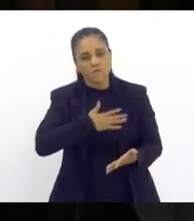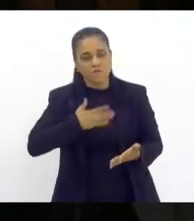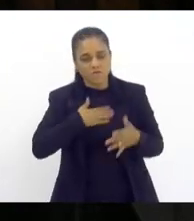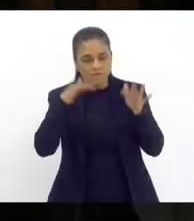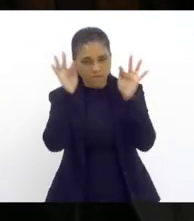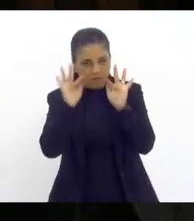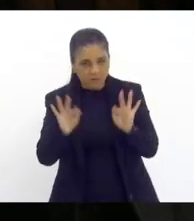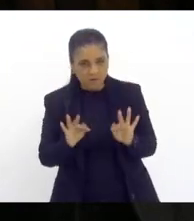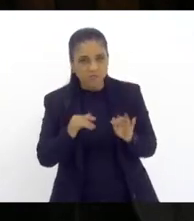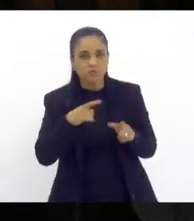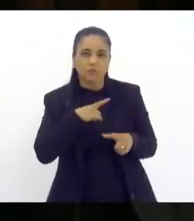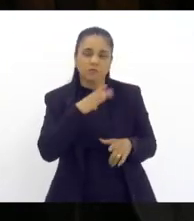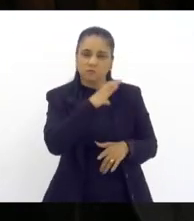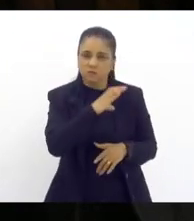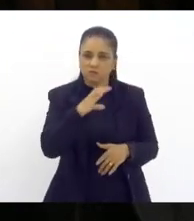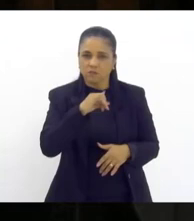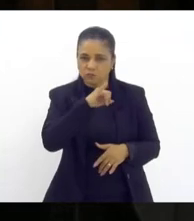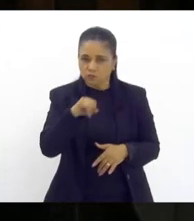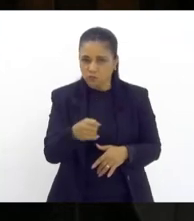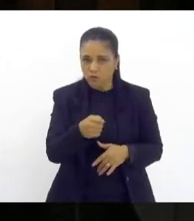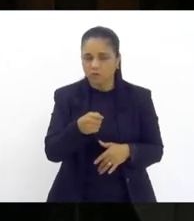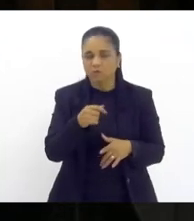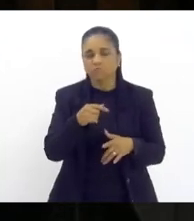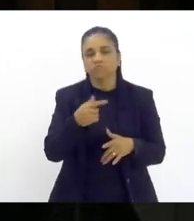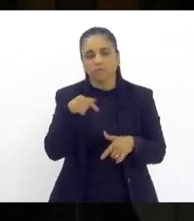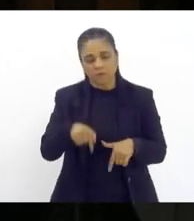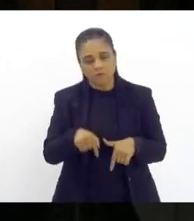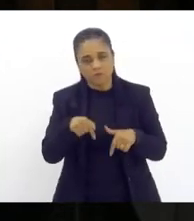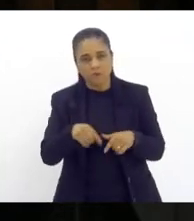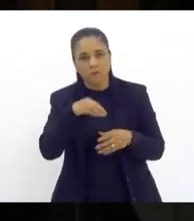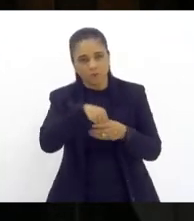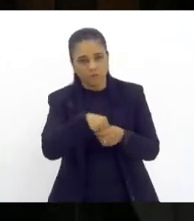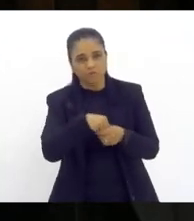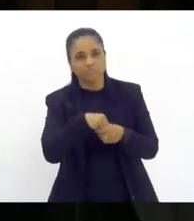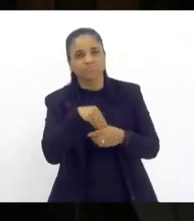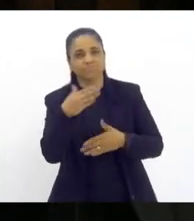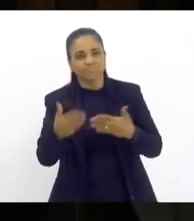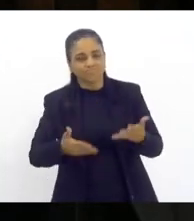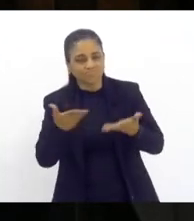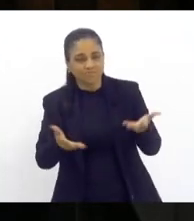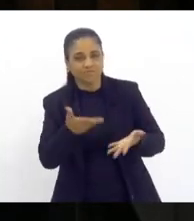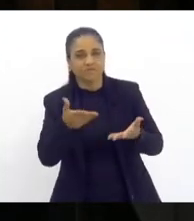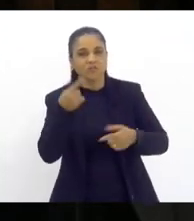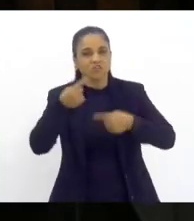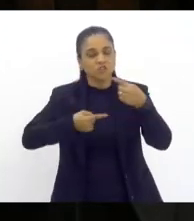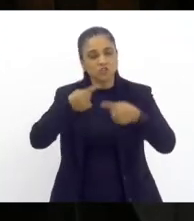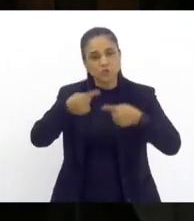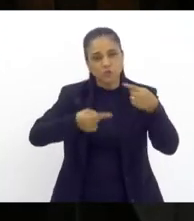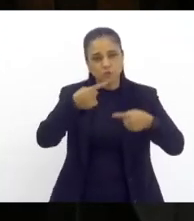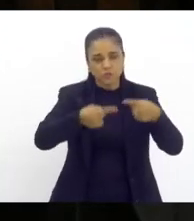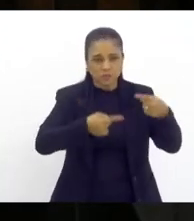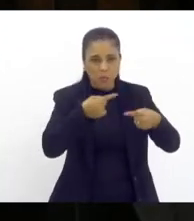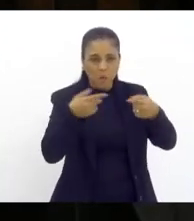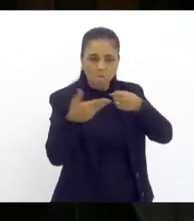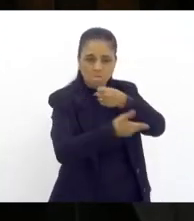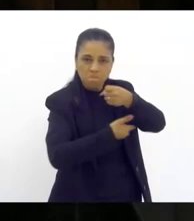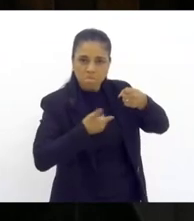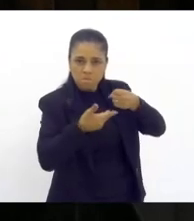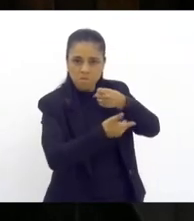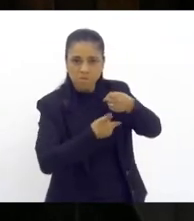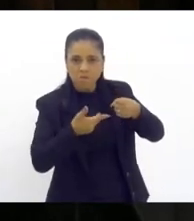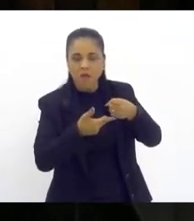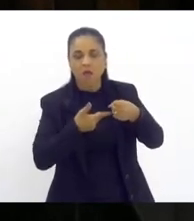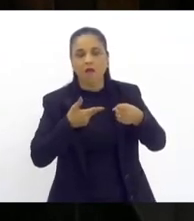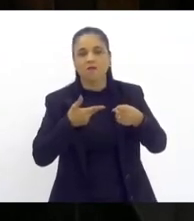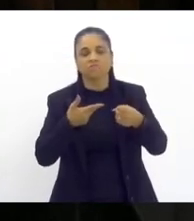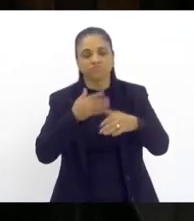vigor, uma comissão importante, relevante nessa casa, de modo a promover as discussões fundamentais para a retificação do